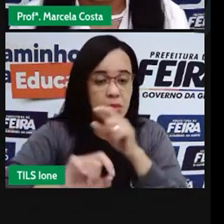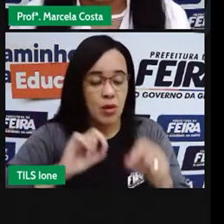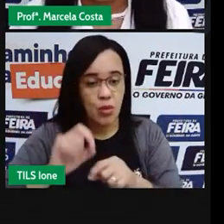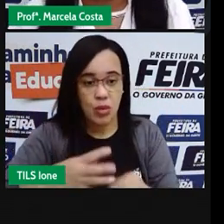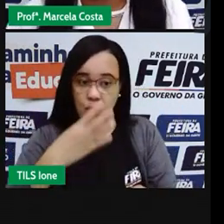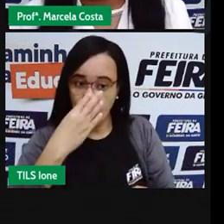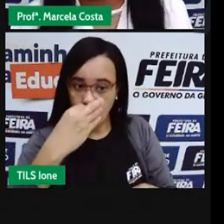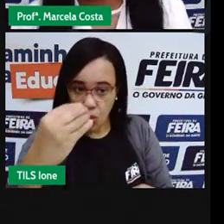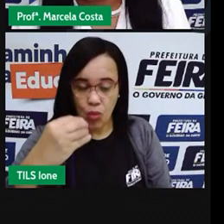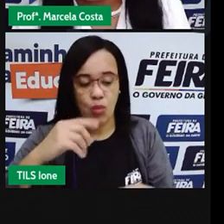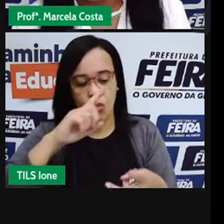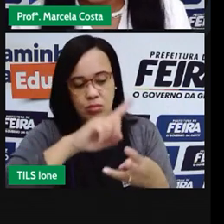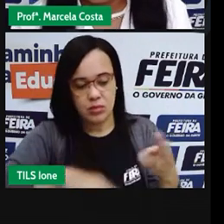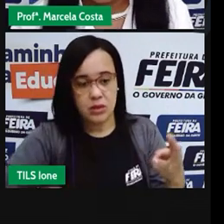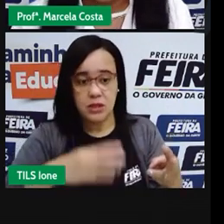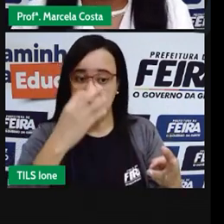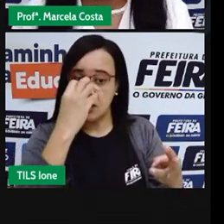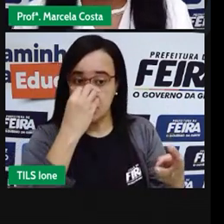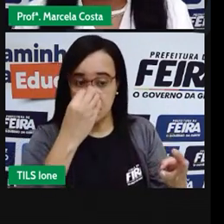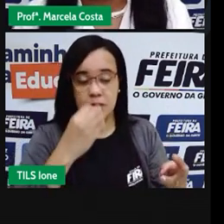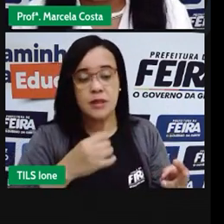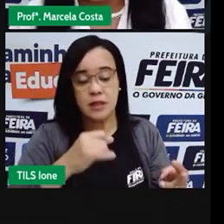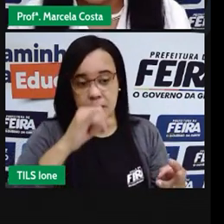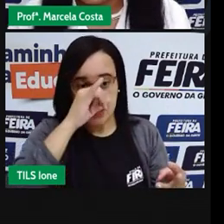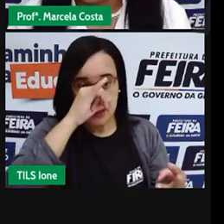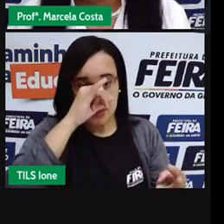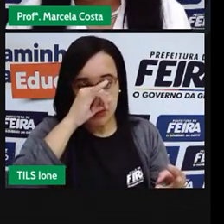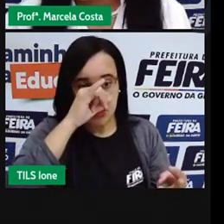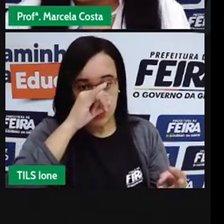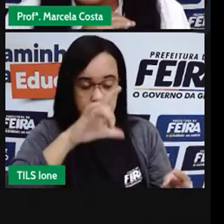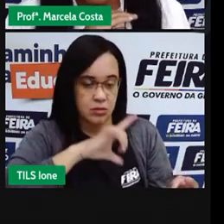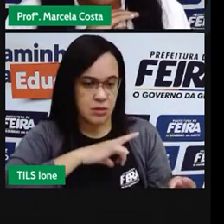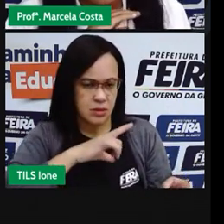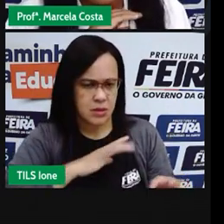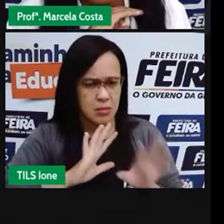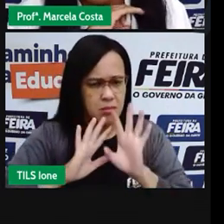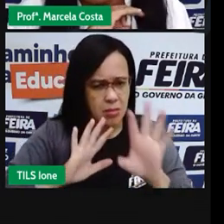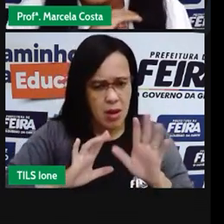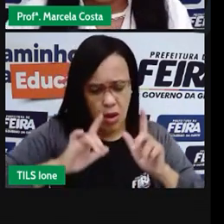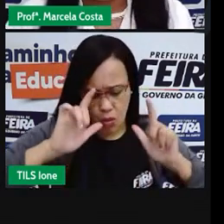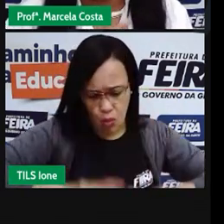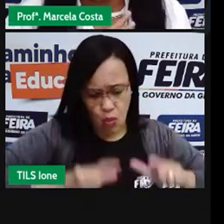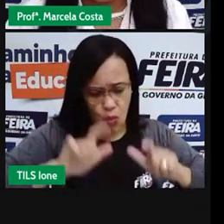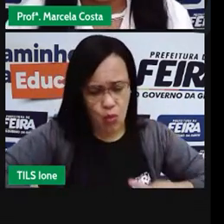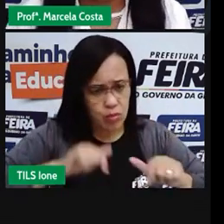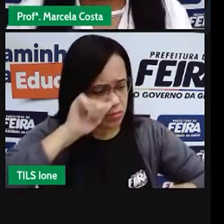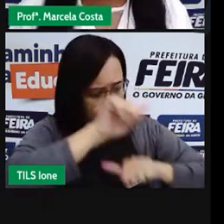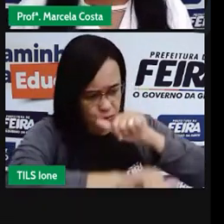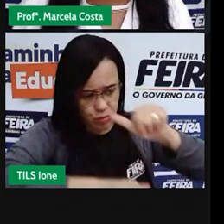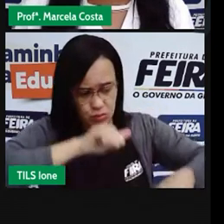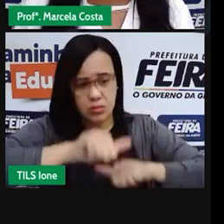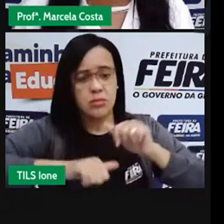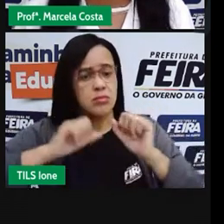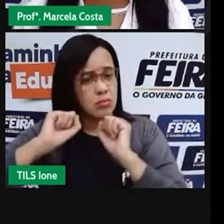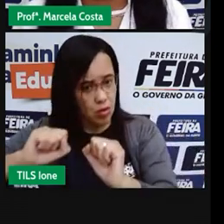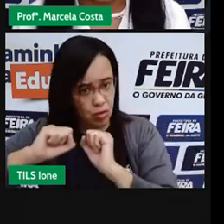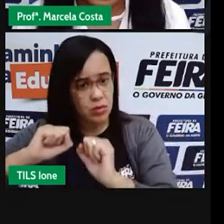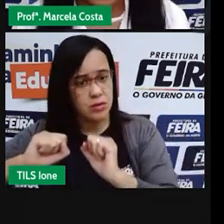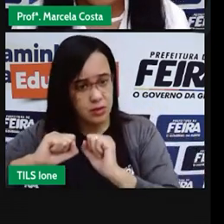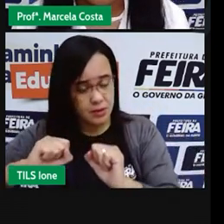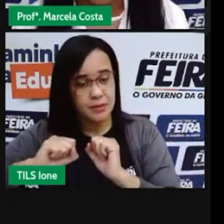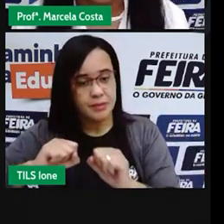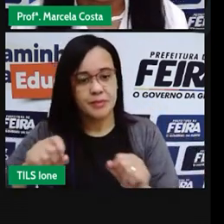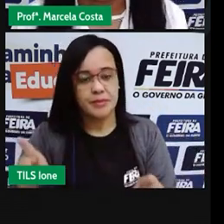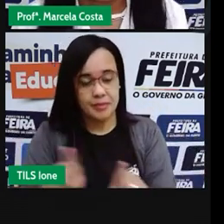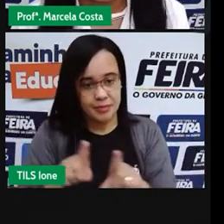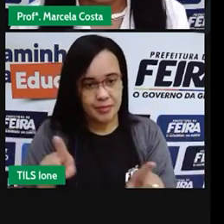porquinhos. Mas o enredo, o cenário, você pode fazer do jeito que você quiser,